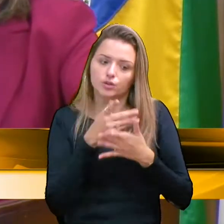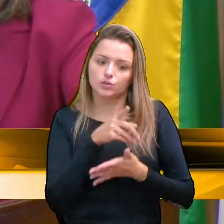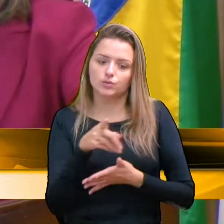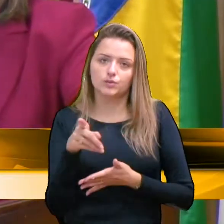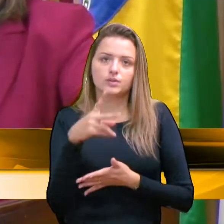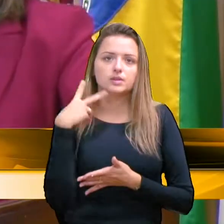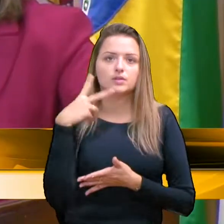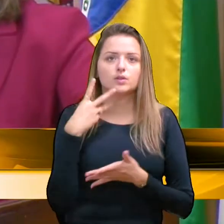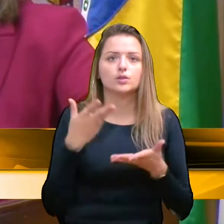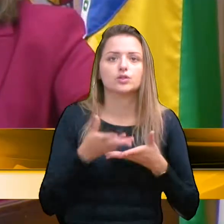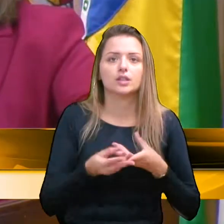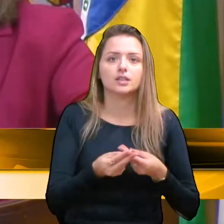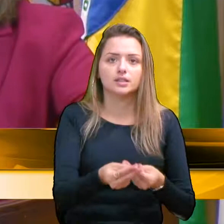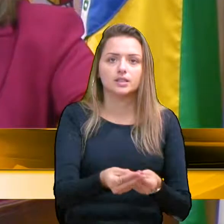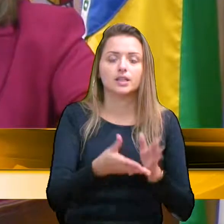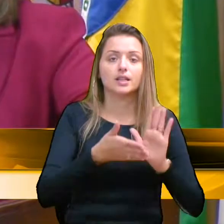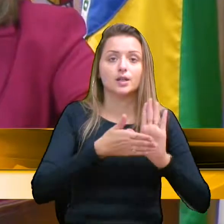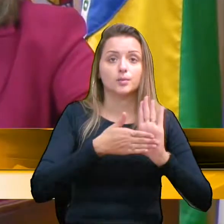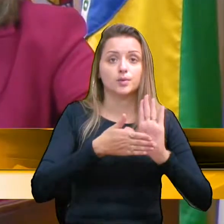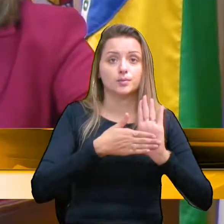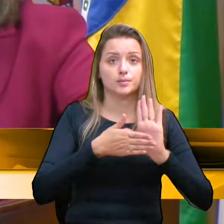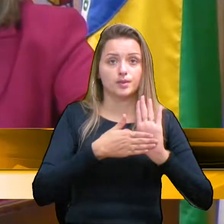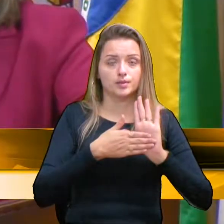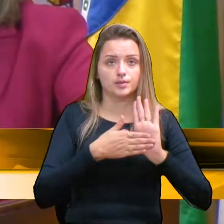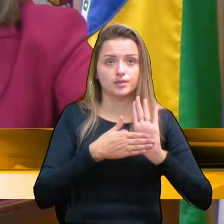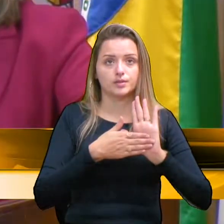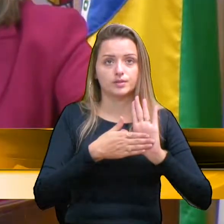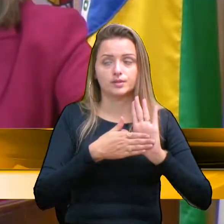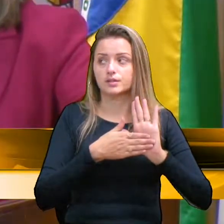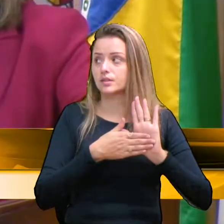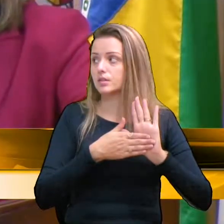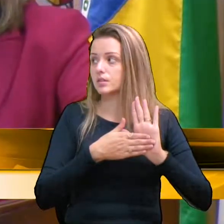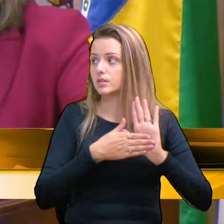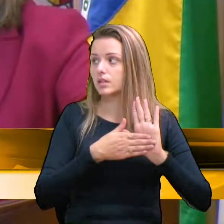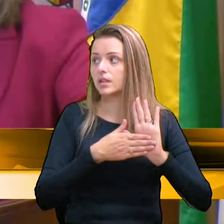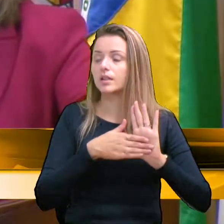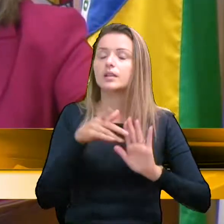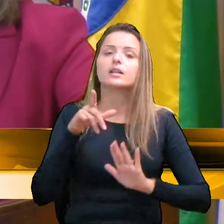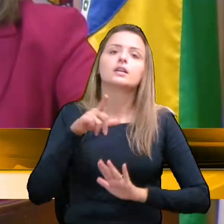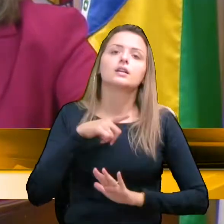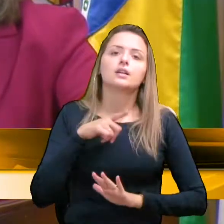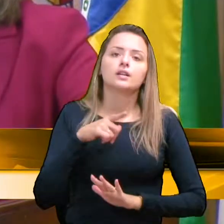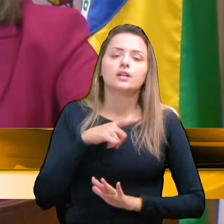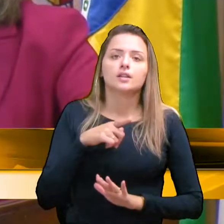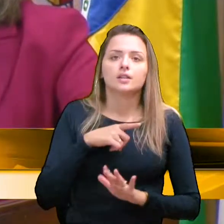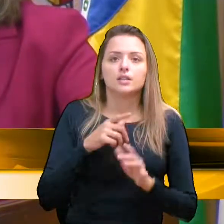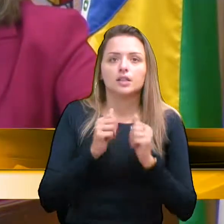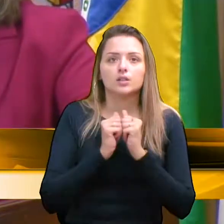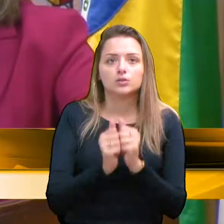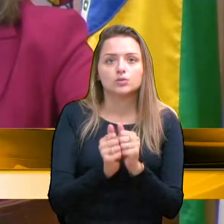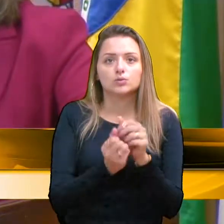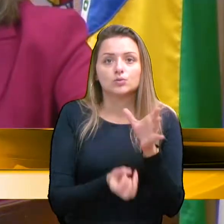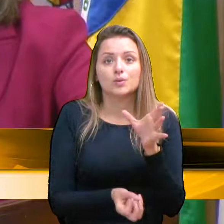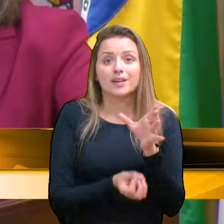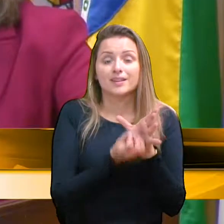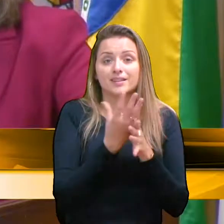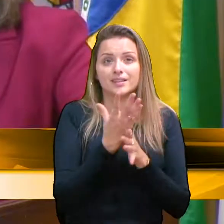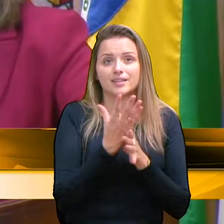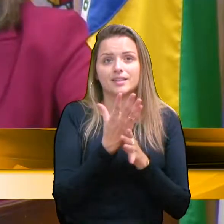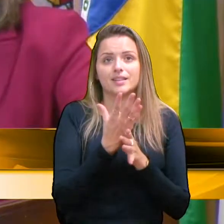Esta nossa proposição, ela se inspira na criação que teve